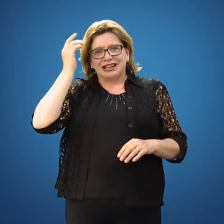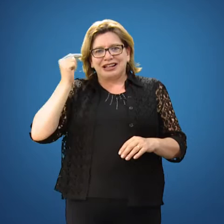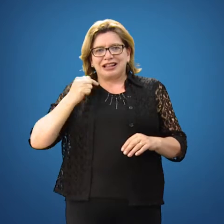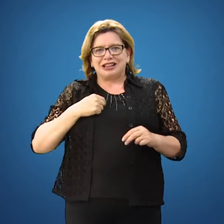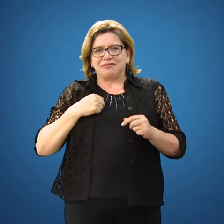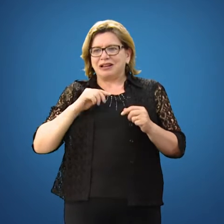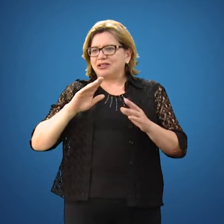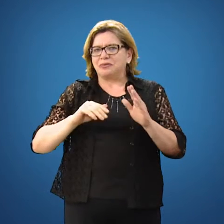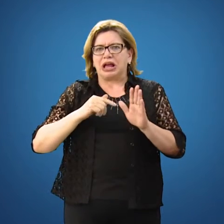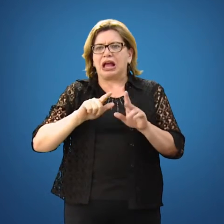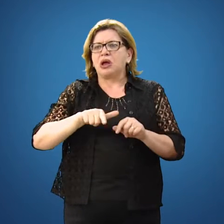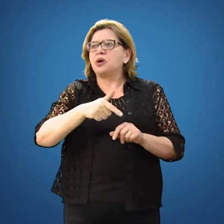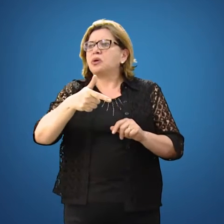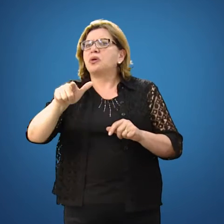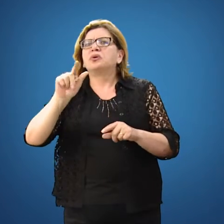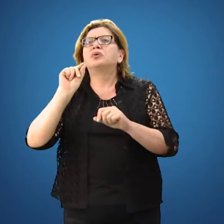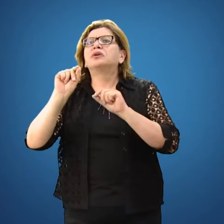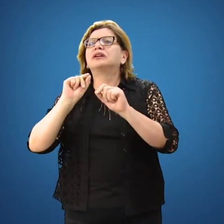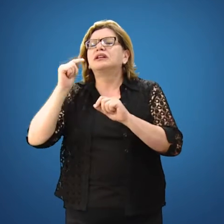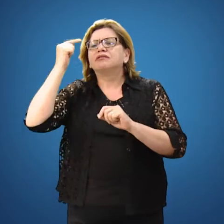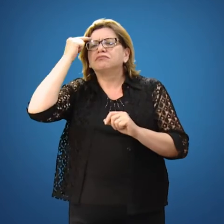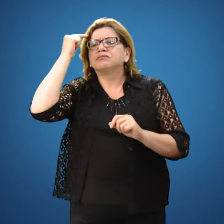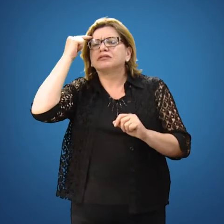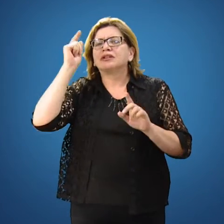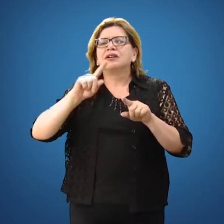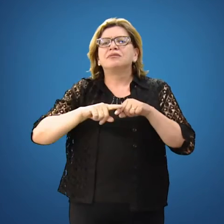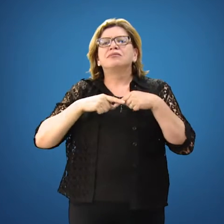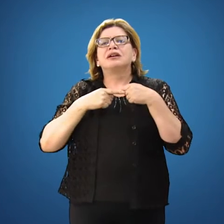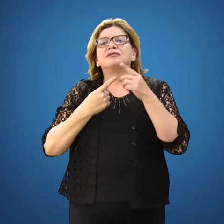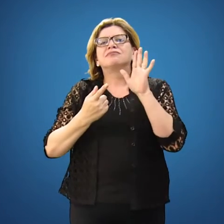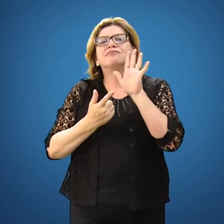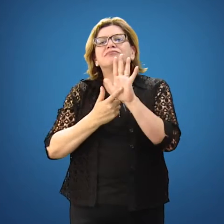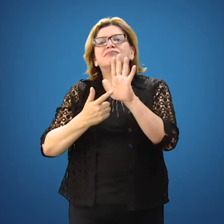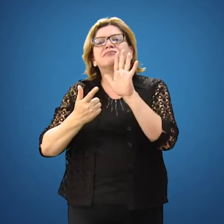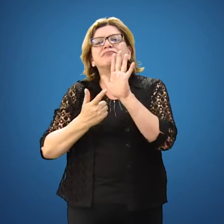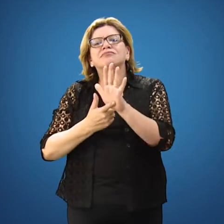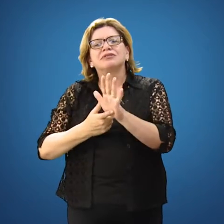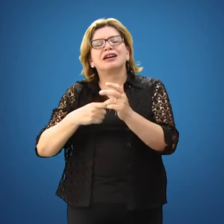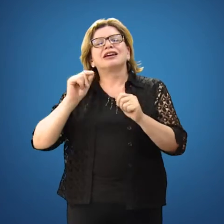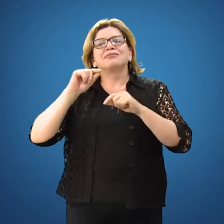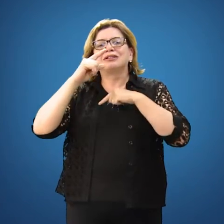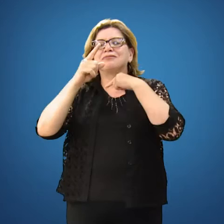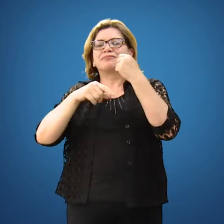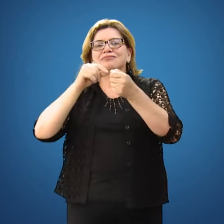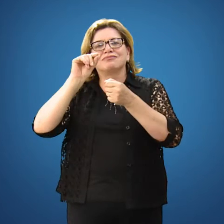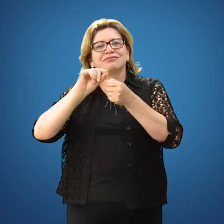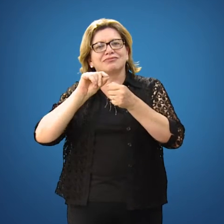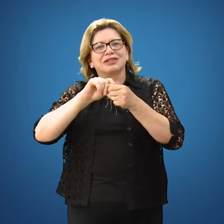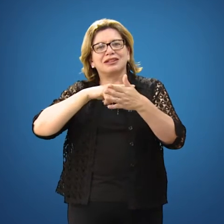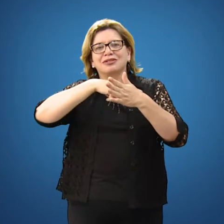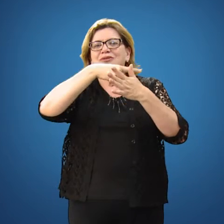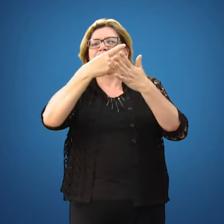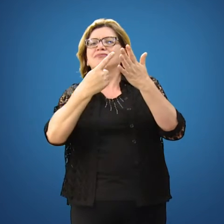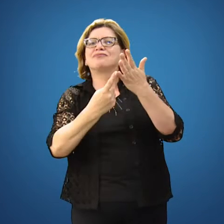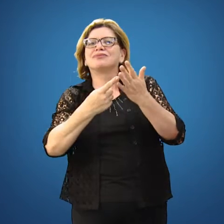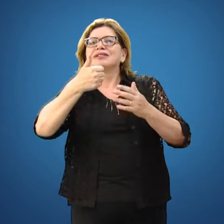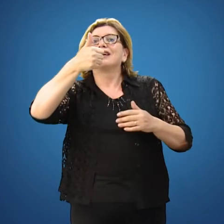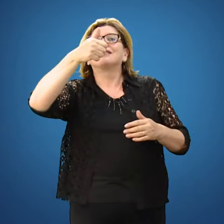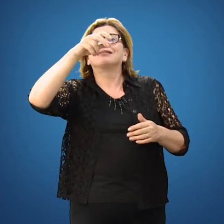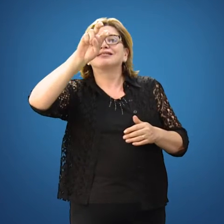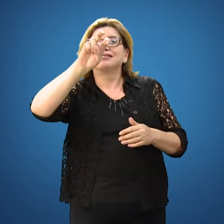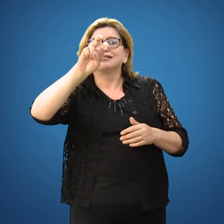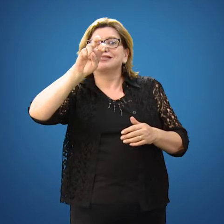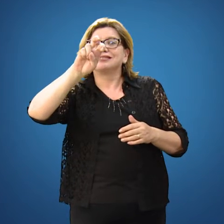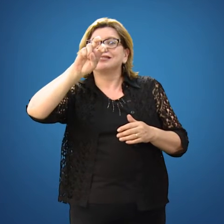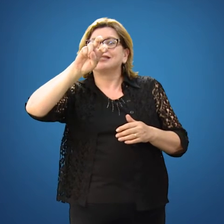com os outros para verificar o que eles pensam sobre, mas já para viabilizar a implantação. E qual é o próximo